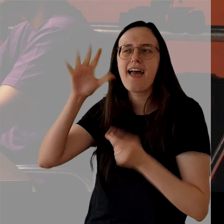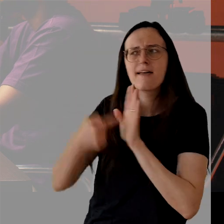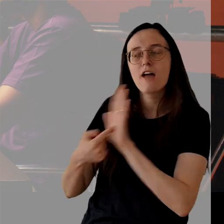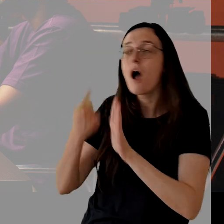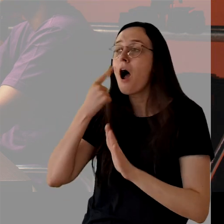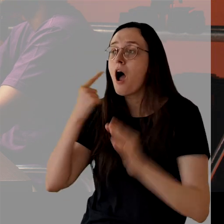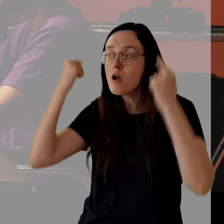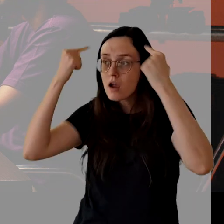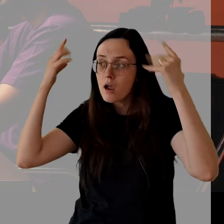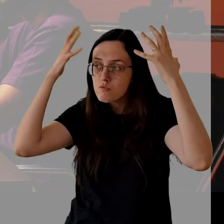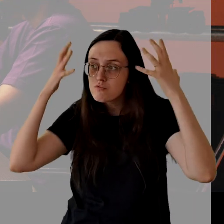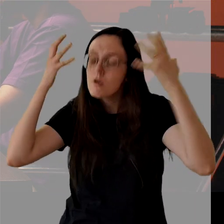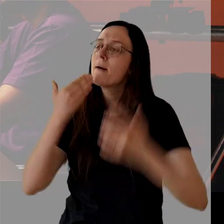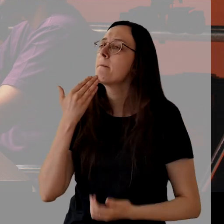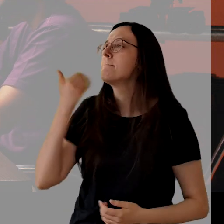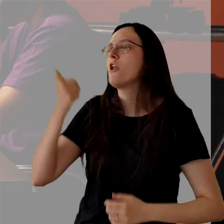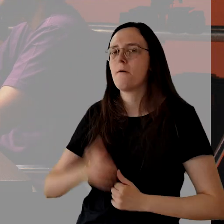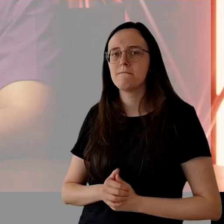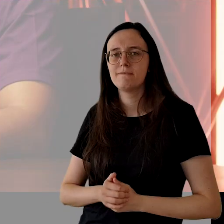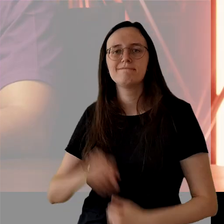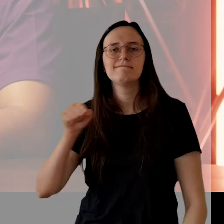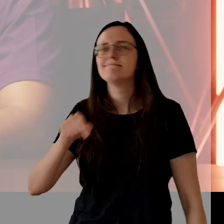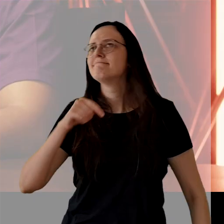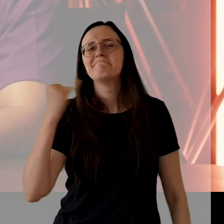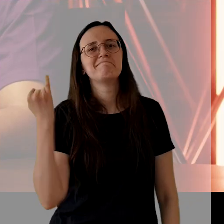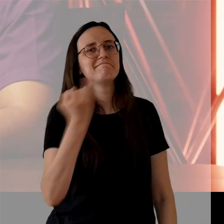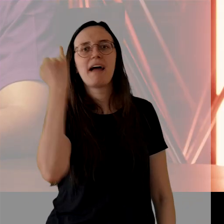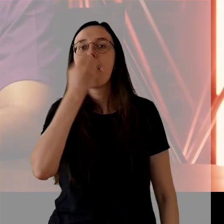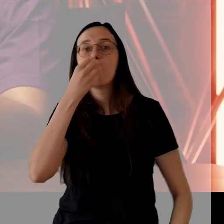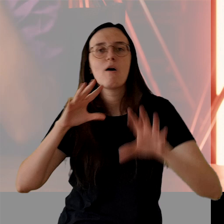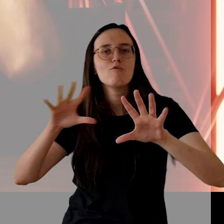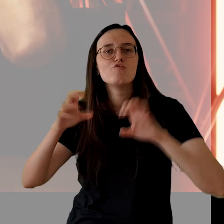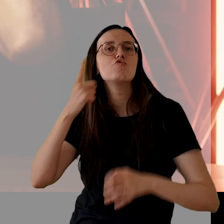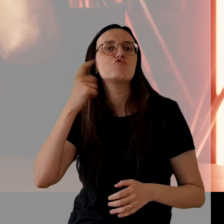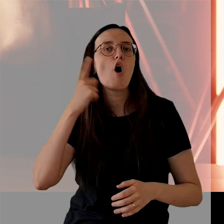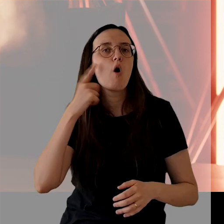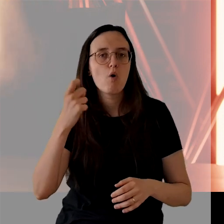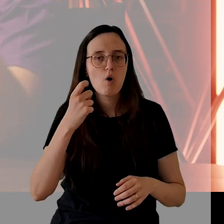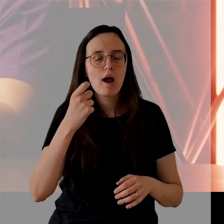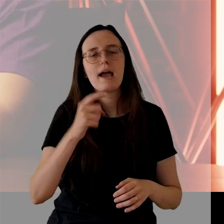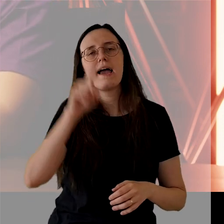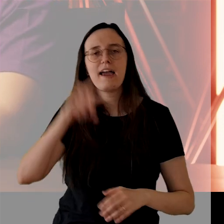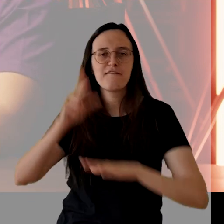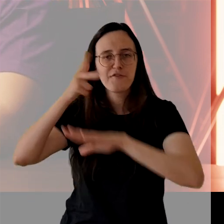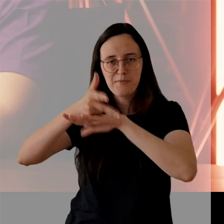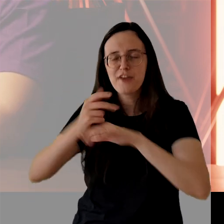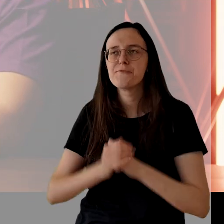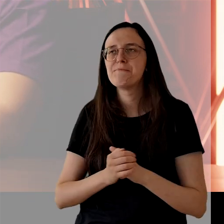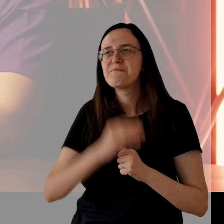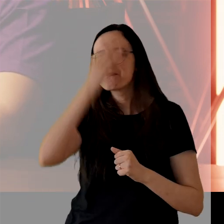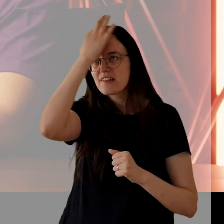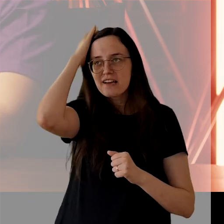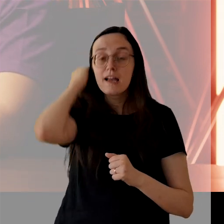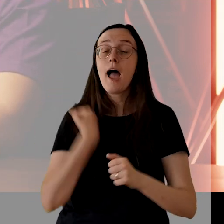cheio seria a melhor opção. E isso foi essencial para uma boa captação lá na hora da filmagem,